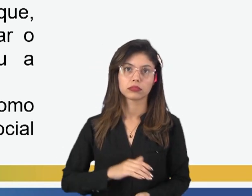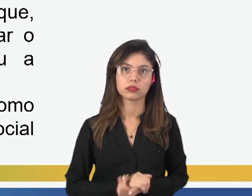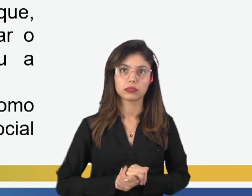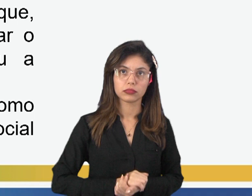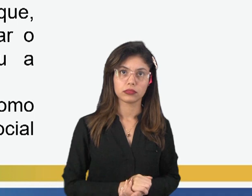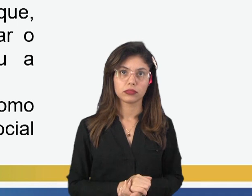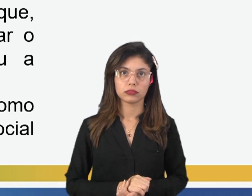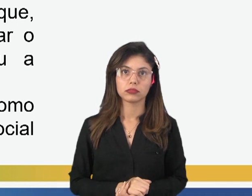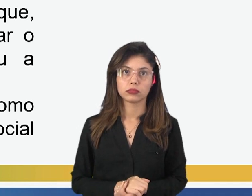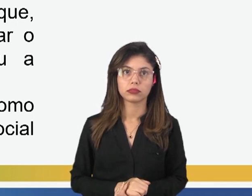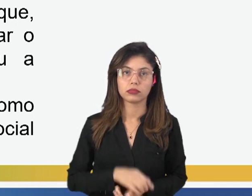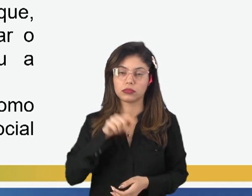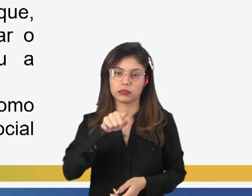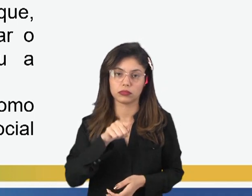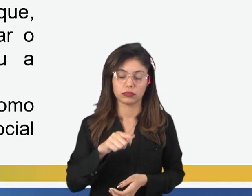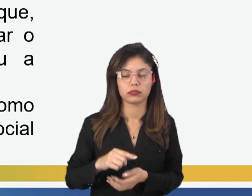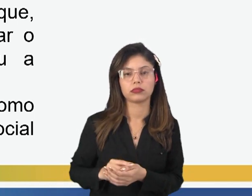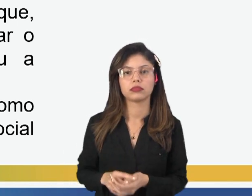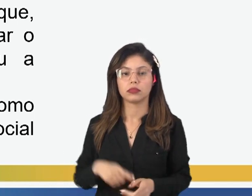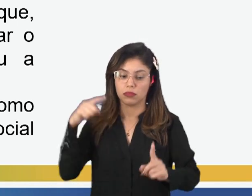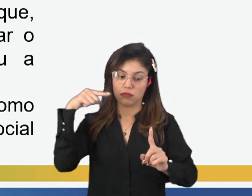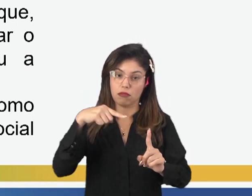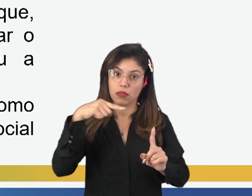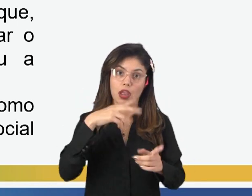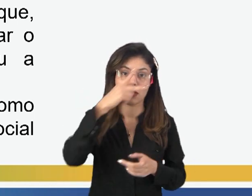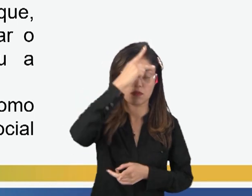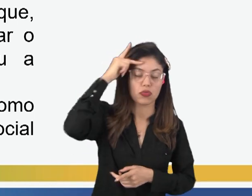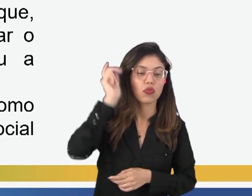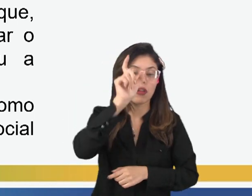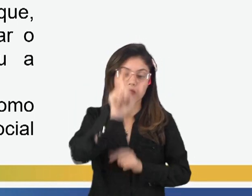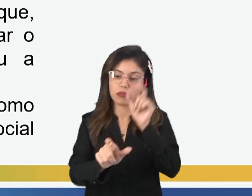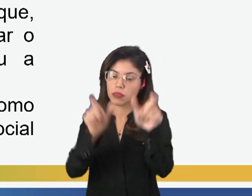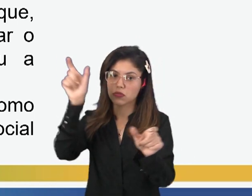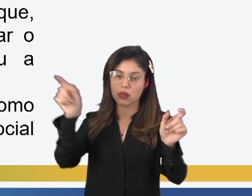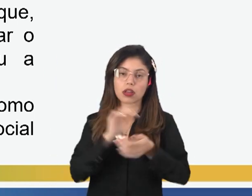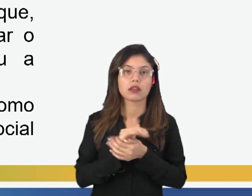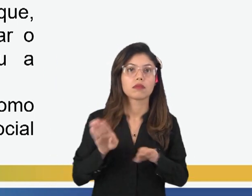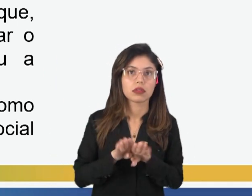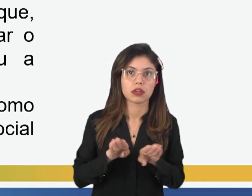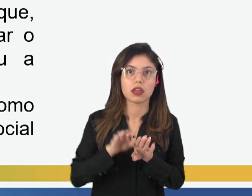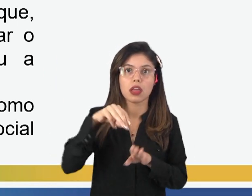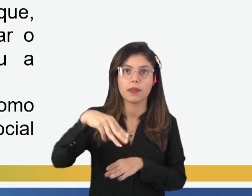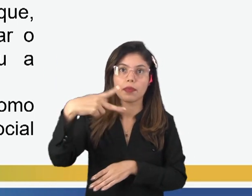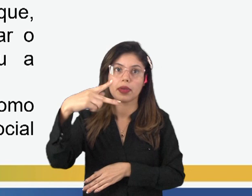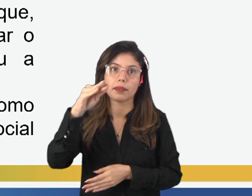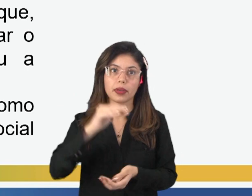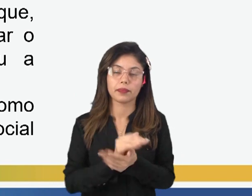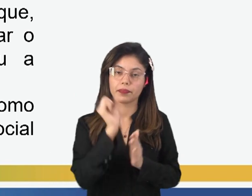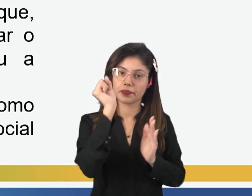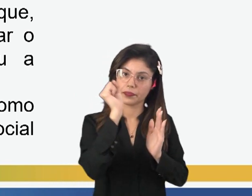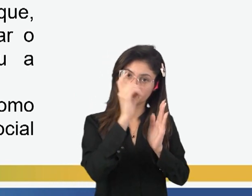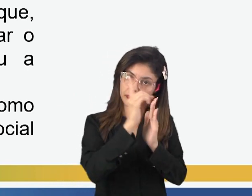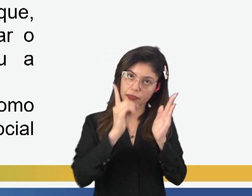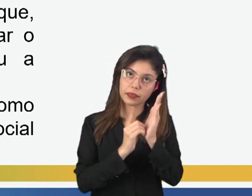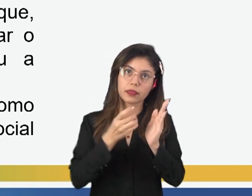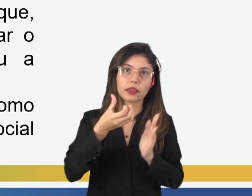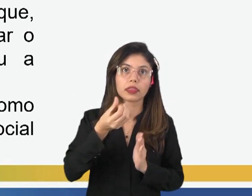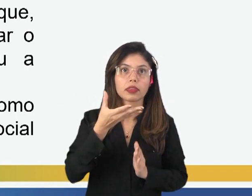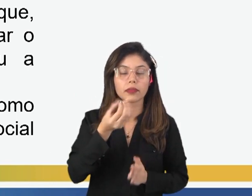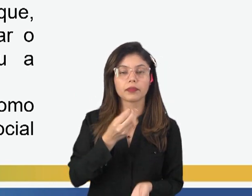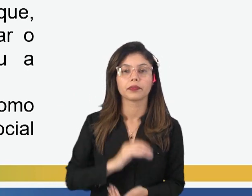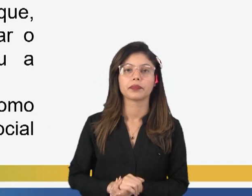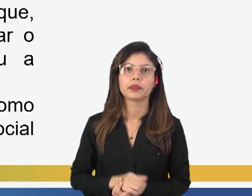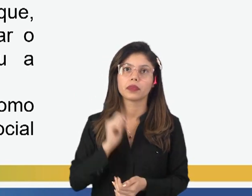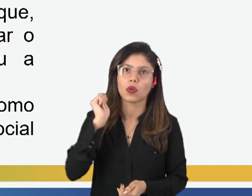partir da MPB, eles são a referência. E eu falei para vocês que essa MPB está na década de 60 com o golpe militar.